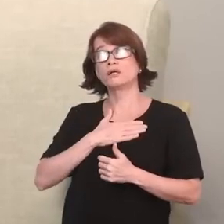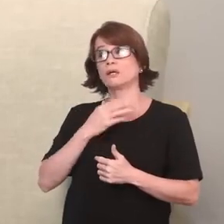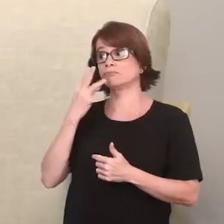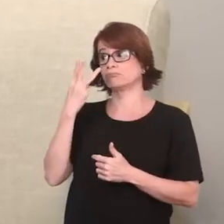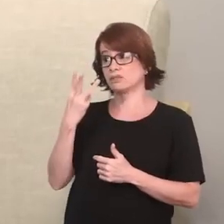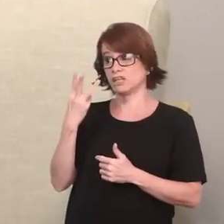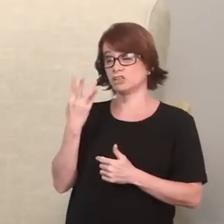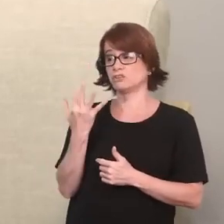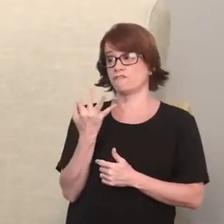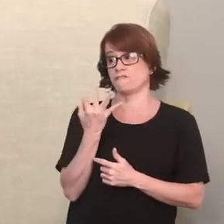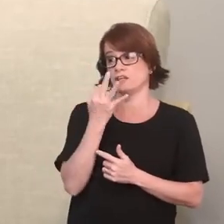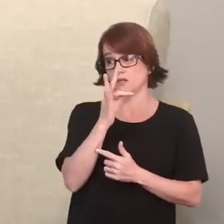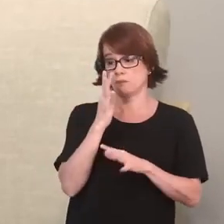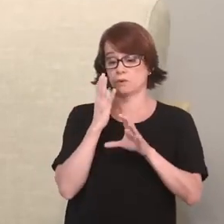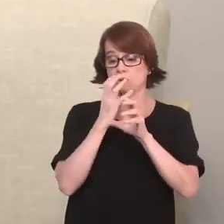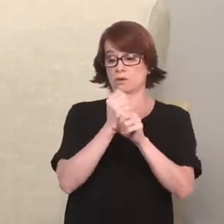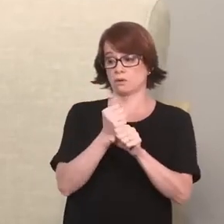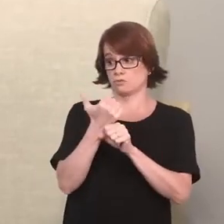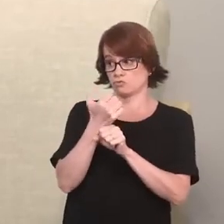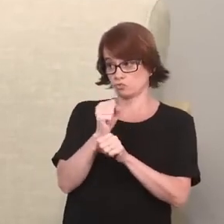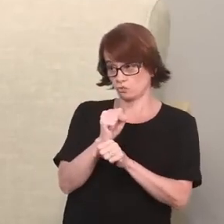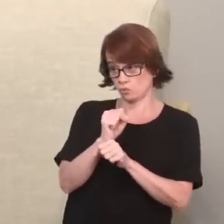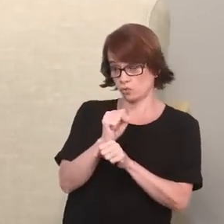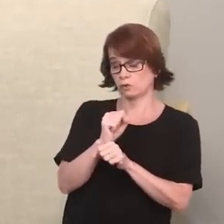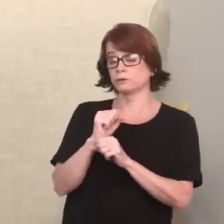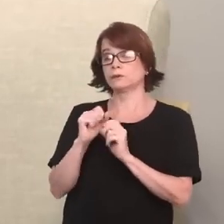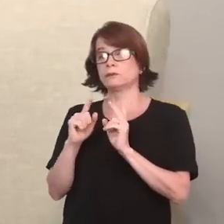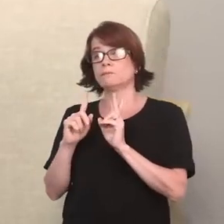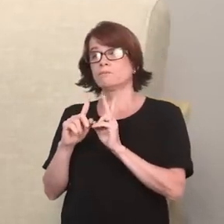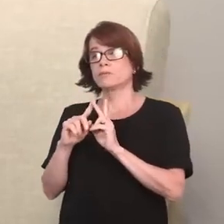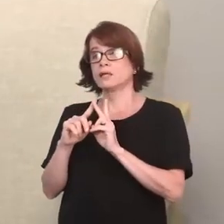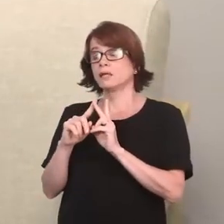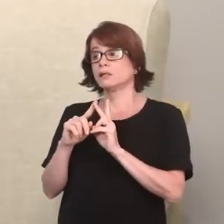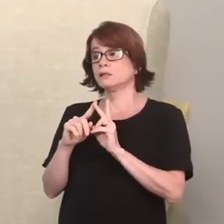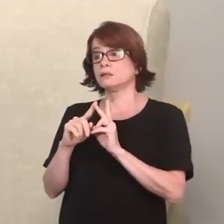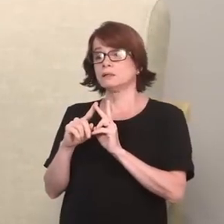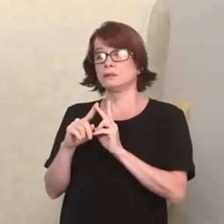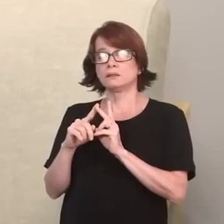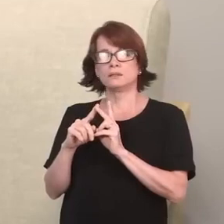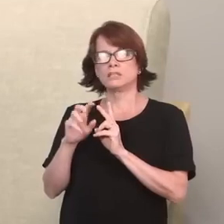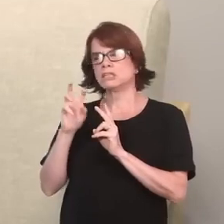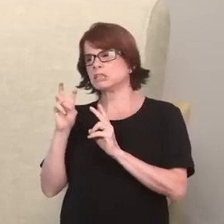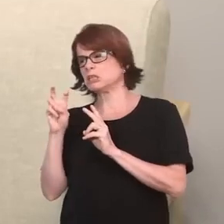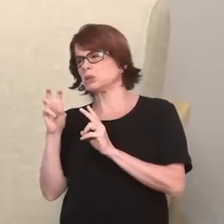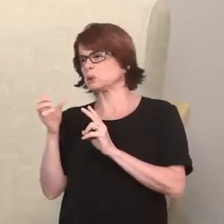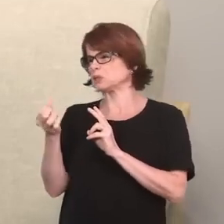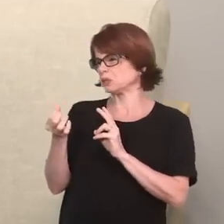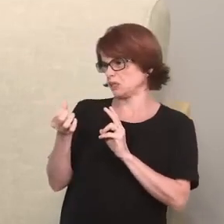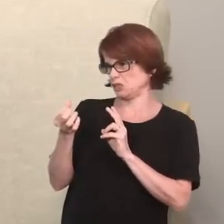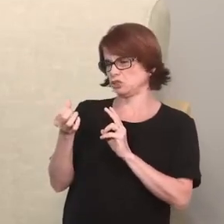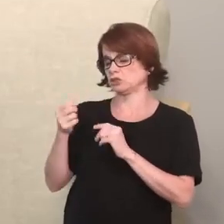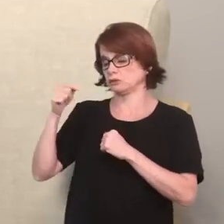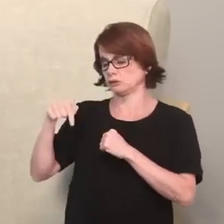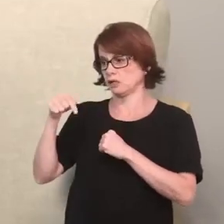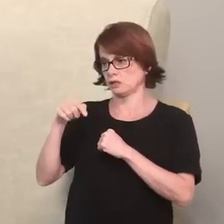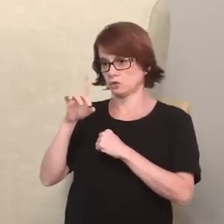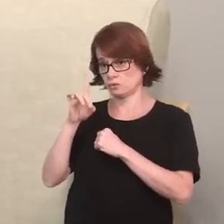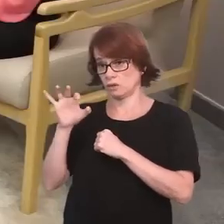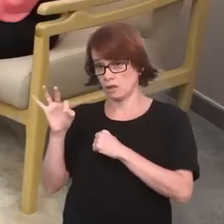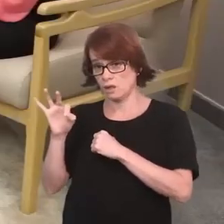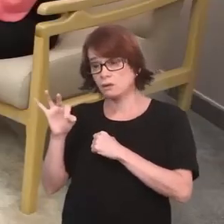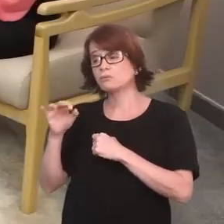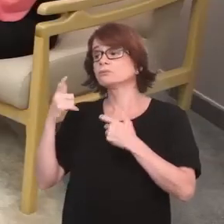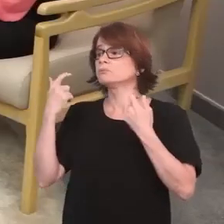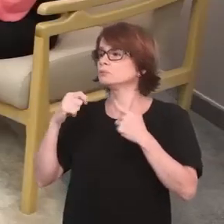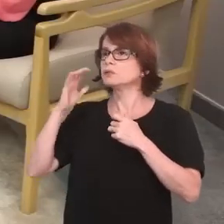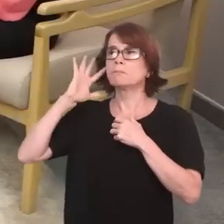3 federais dos 8, né? Um senador, 3 federais e uns 5 ou 6 distritais.